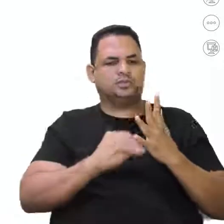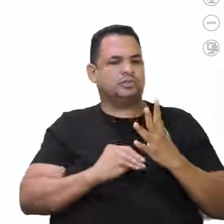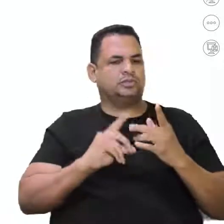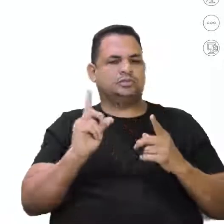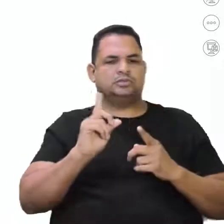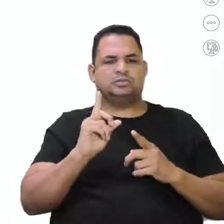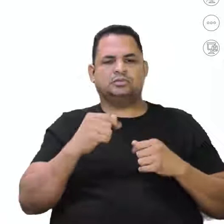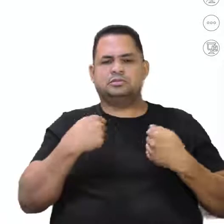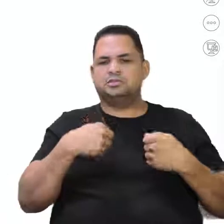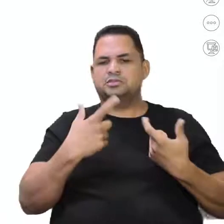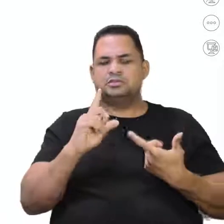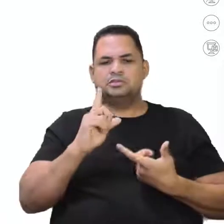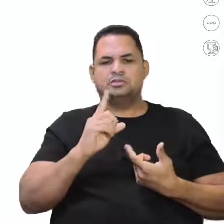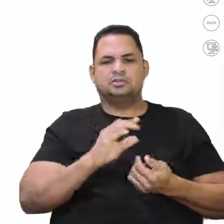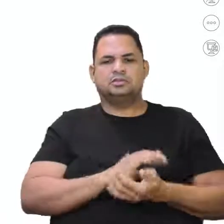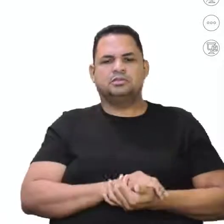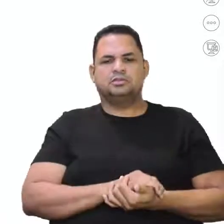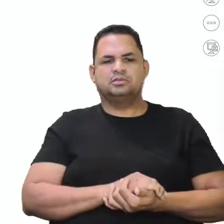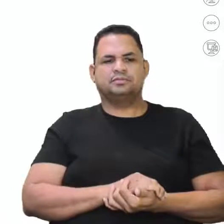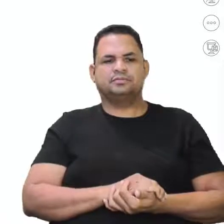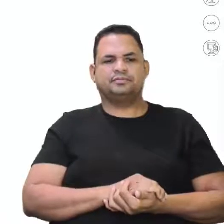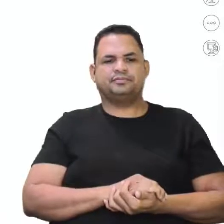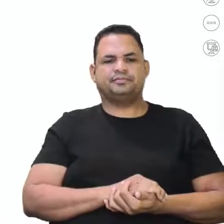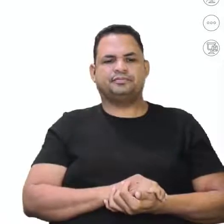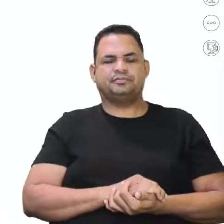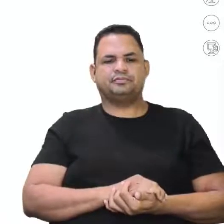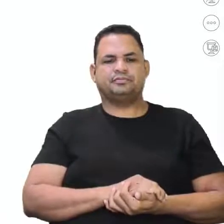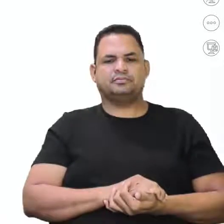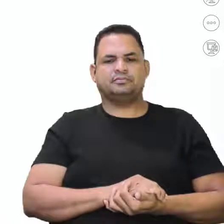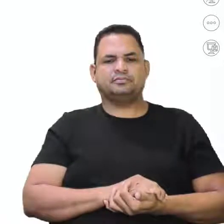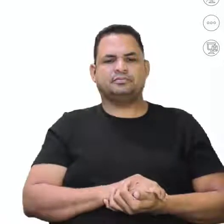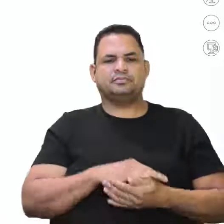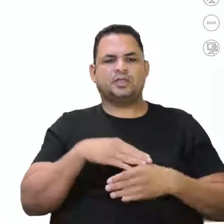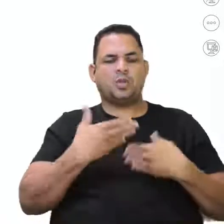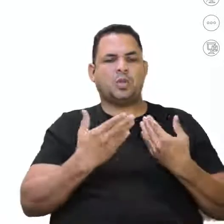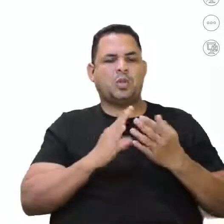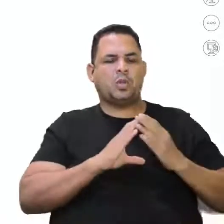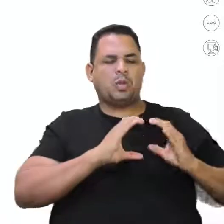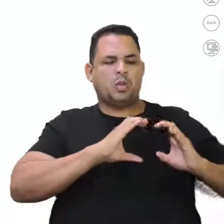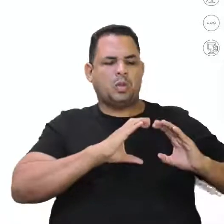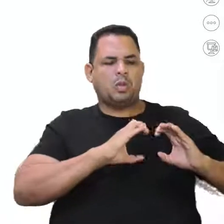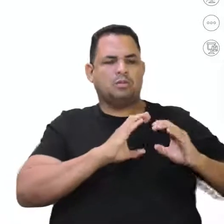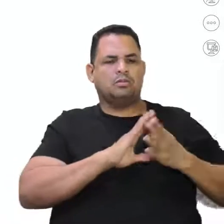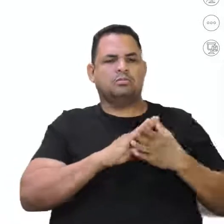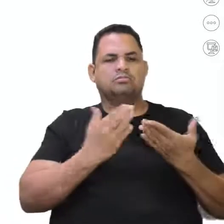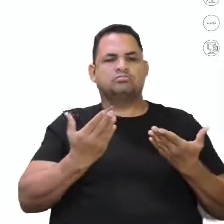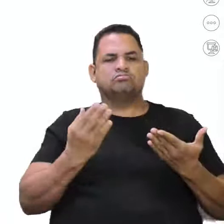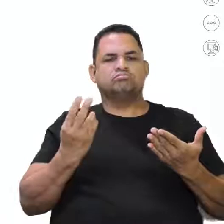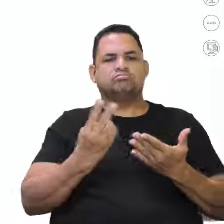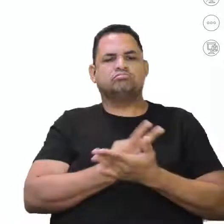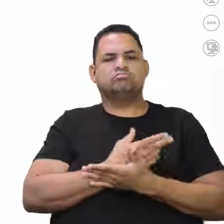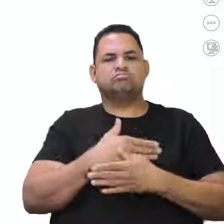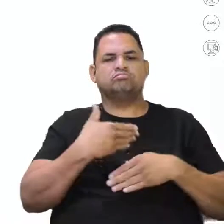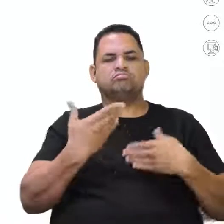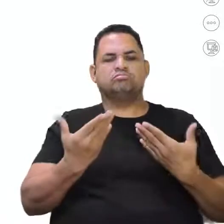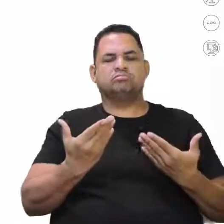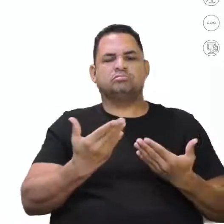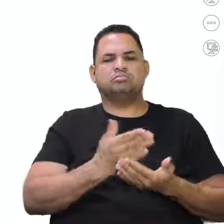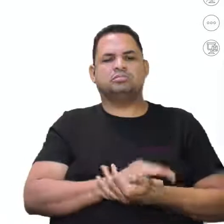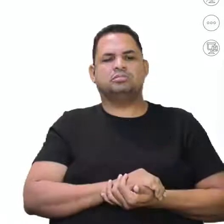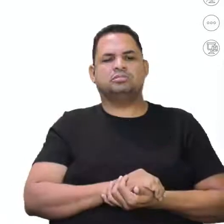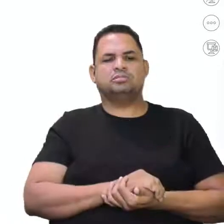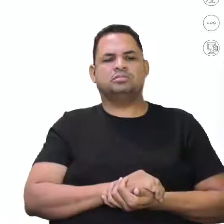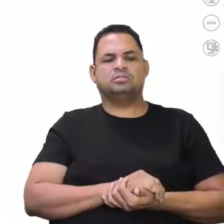aí. Onde é que para? When we are in love, quando nós estamos apaixonados, we can trick ourselves into